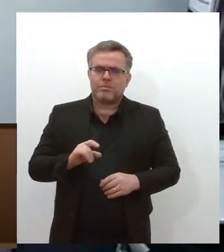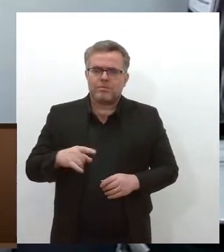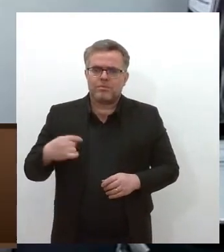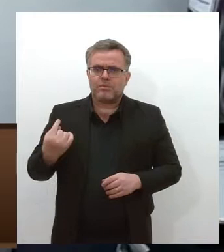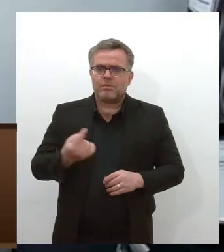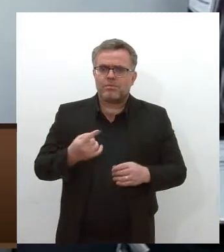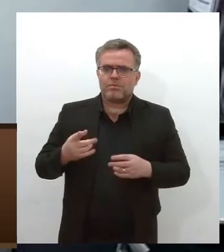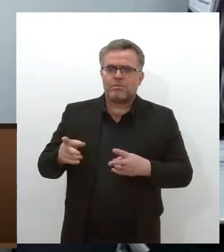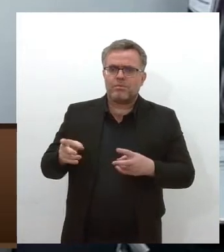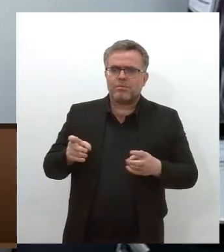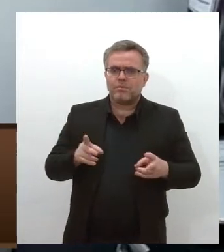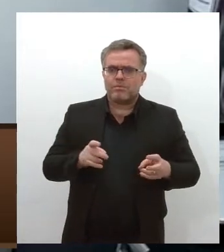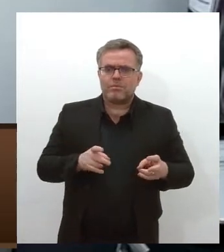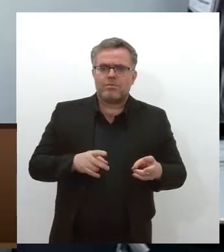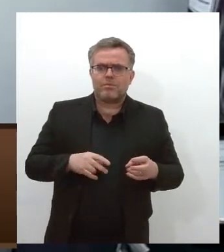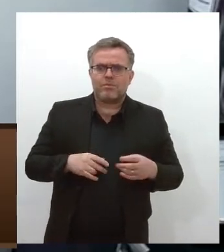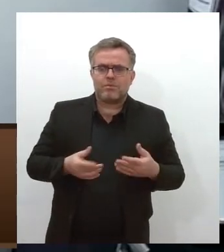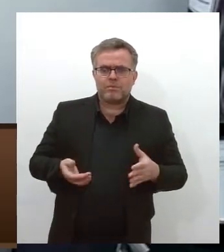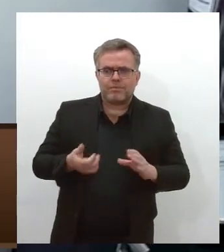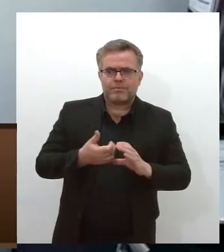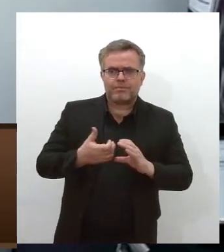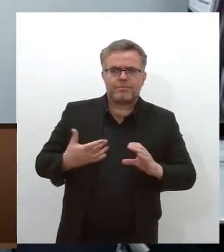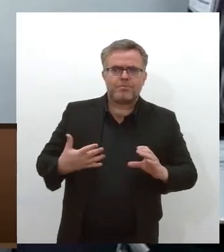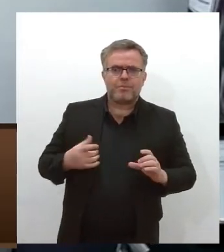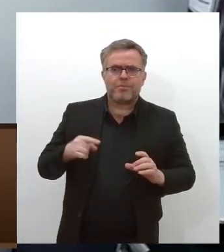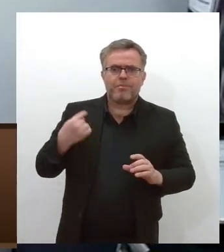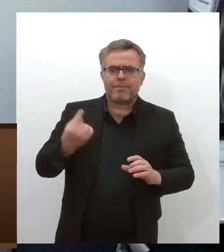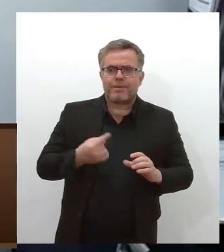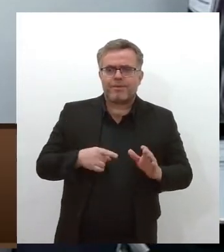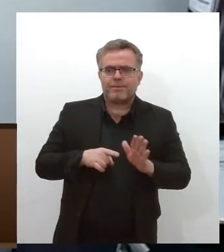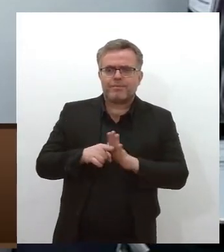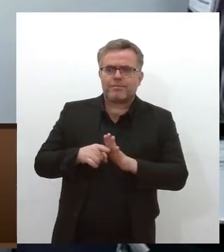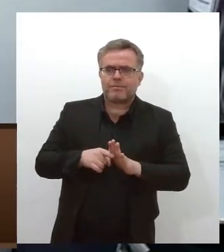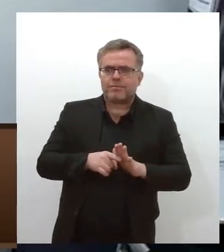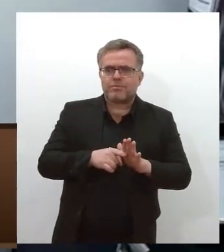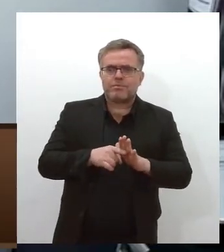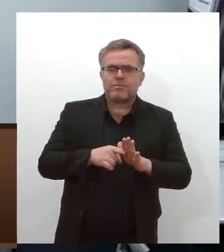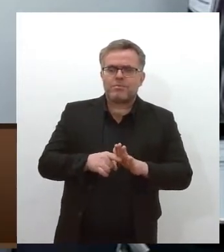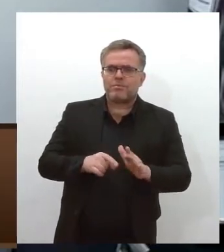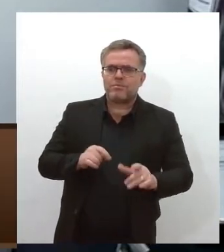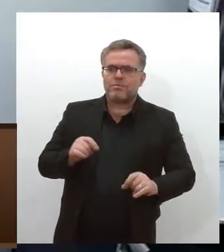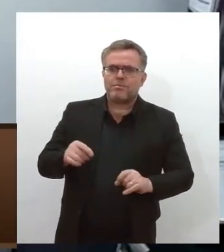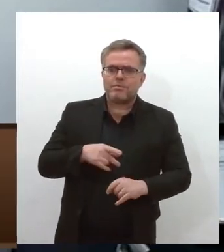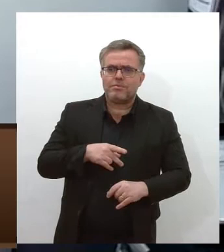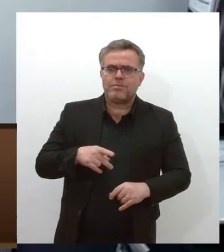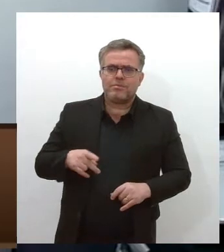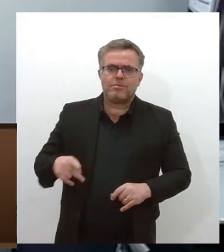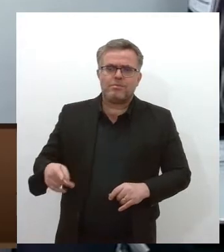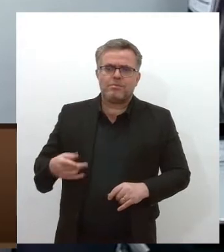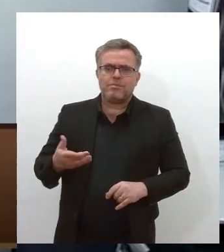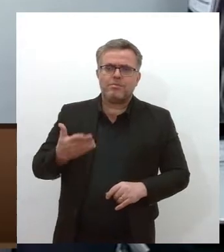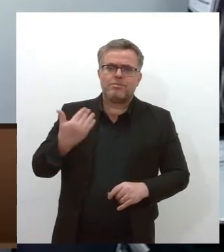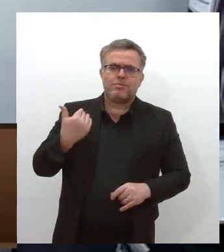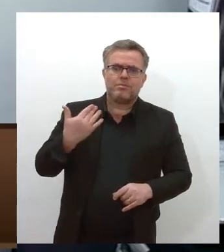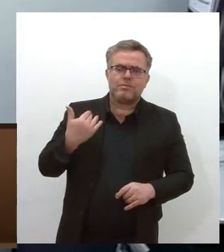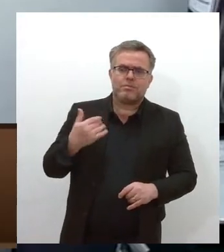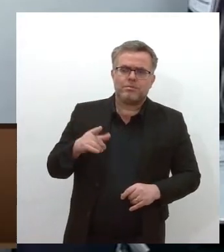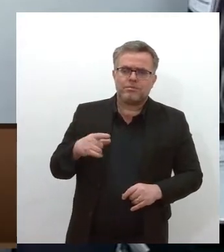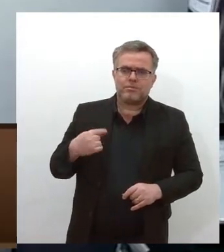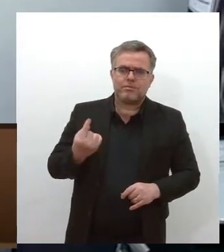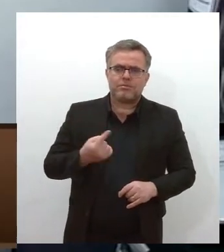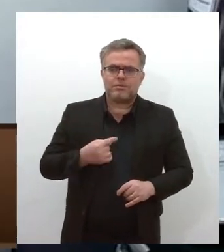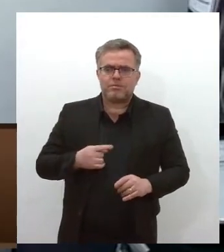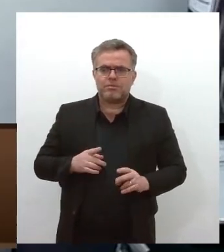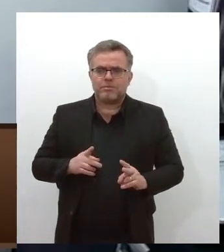for buscar na nossa memória quem nós votamos para presidente em eleições anteriores, nós sempre lembramos, ou a grande maioria